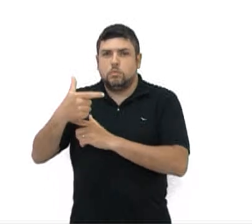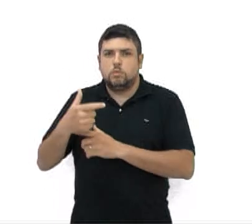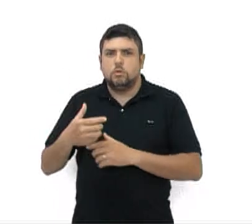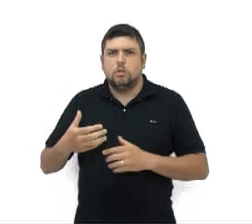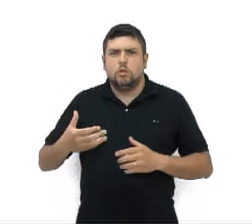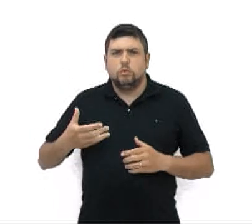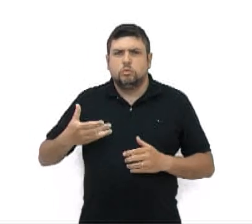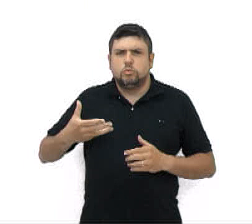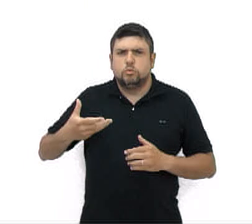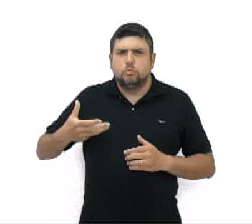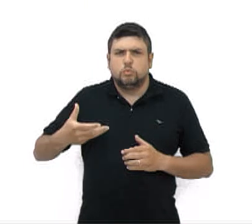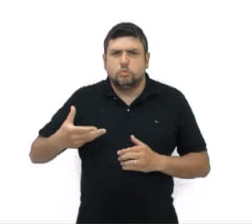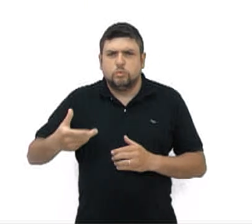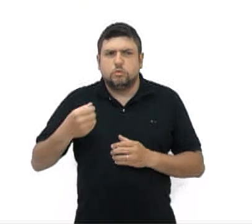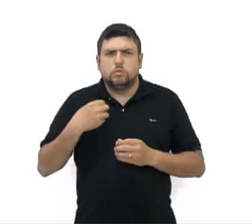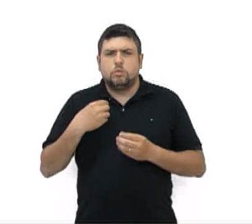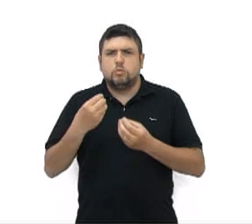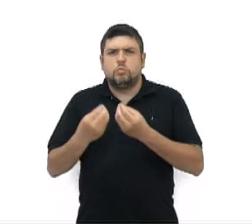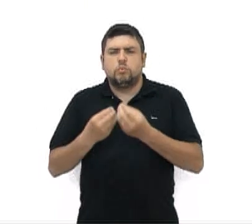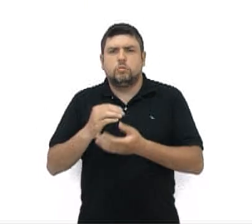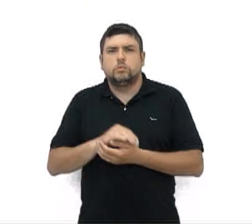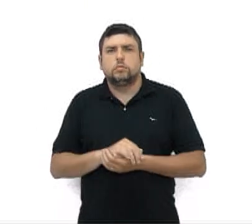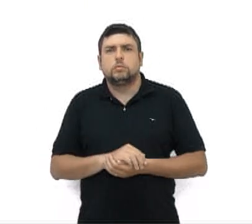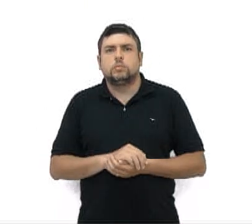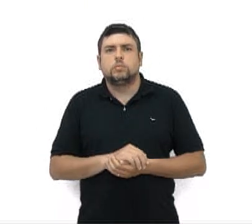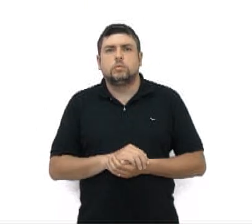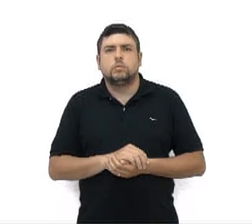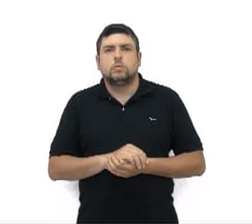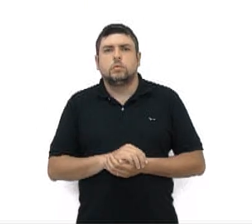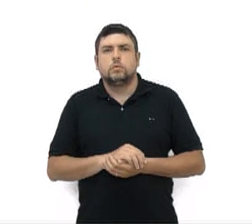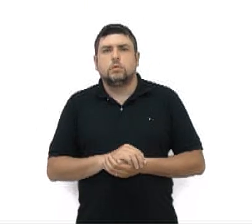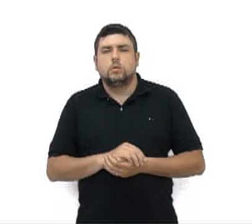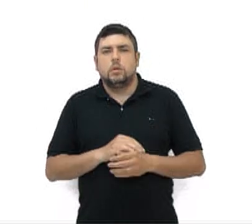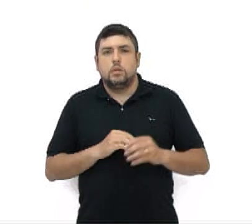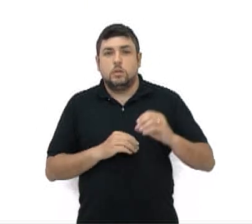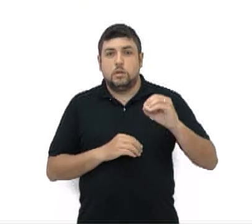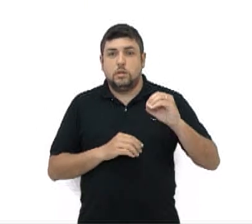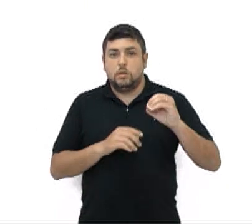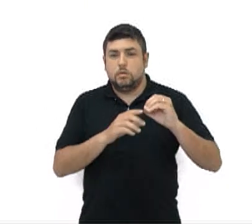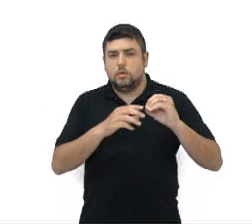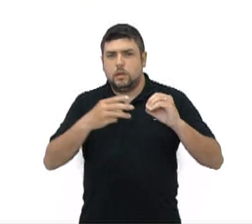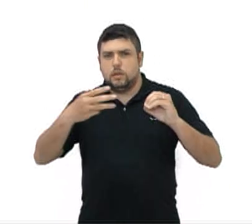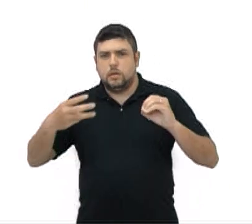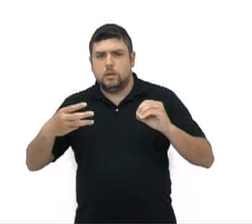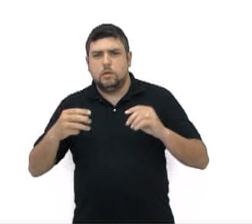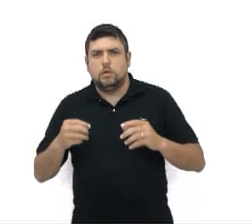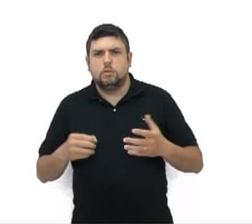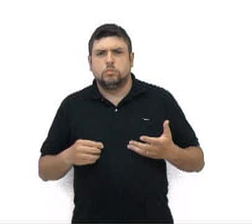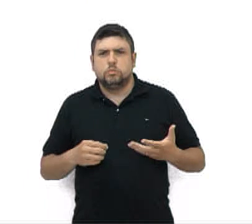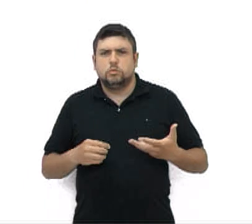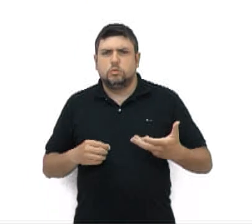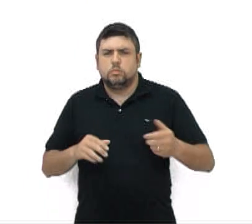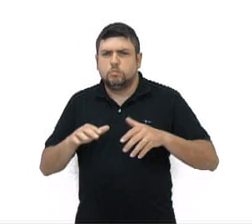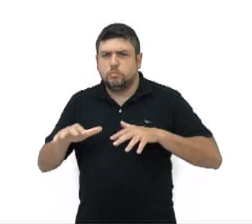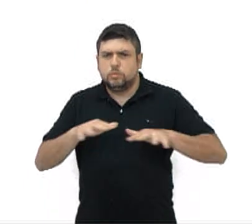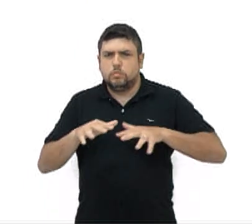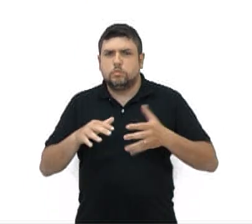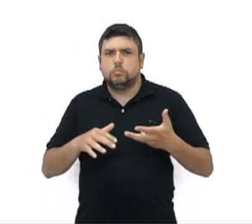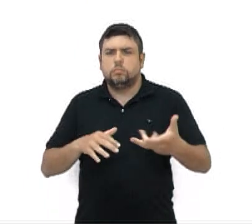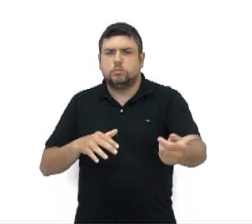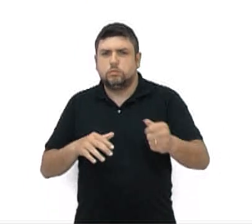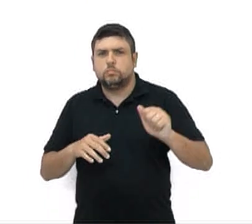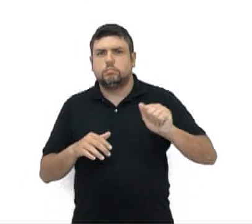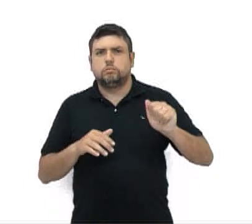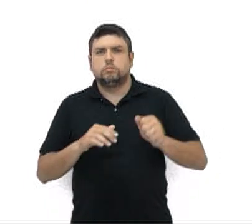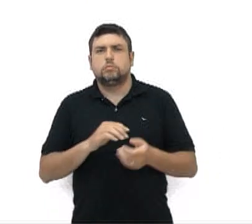e retrógrado. 2. Entre os instantes 0 a 3 segundos, o movimento é acelerado.